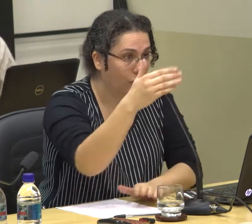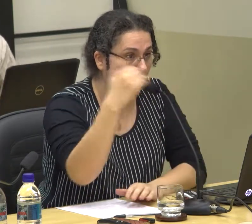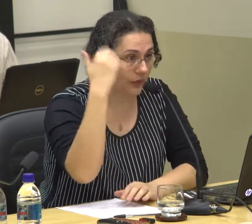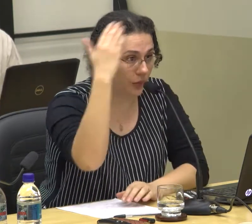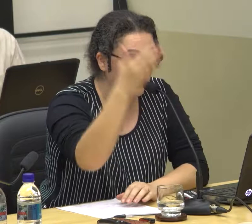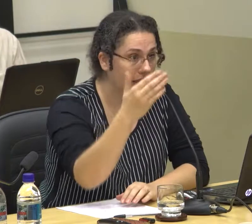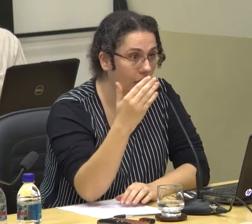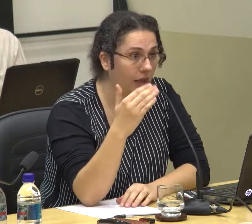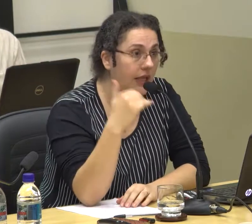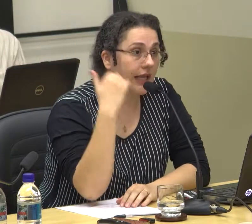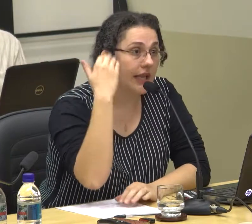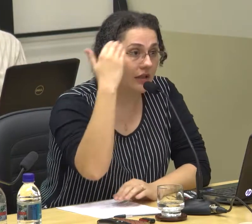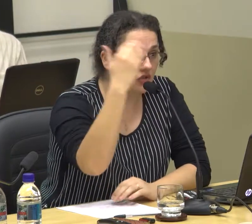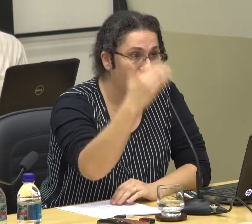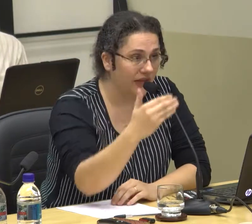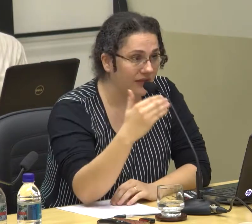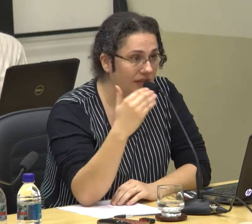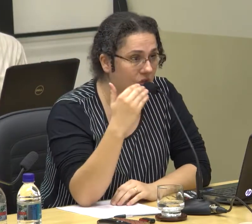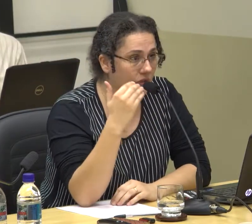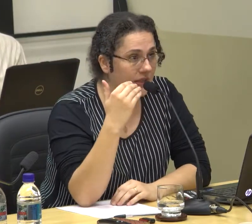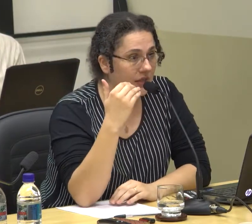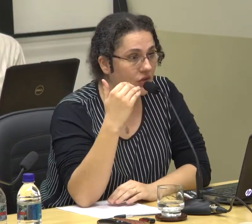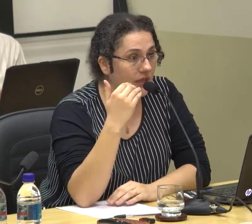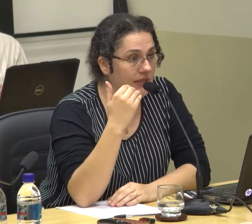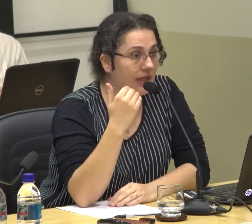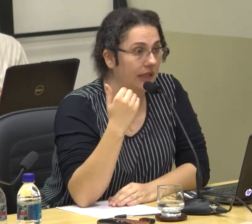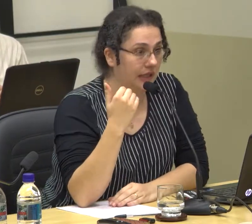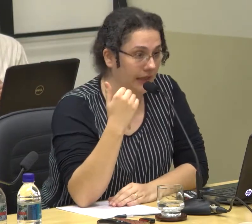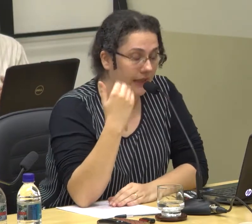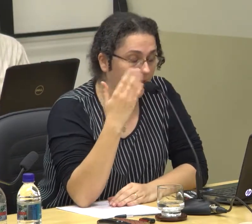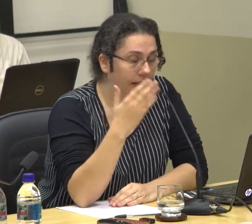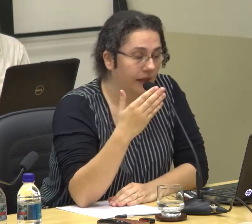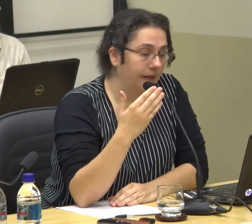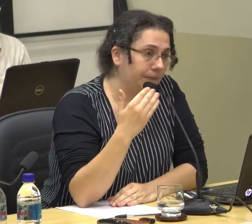ser protocolado a posteriori. A gente vai levar essas considerações